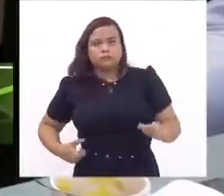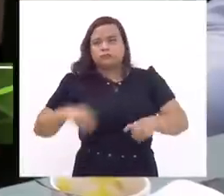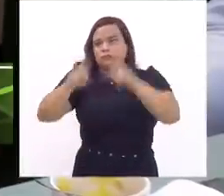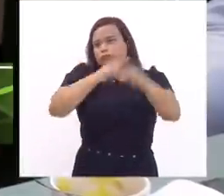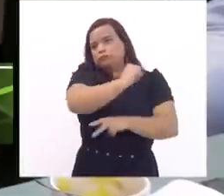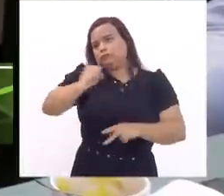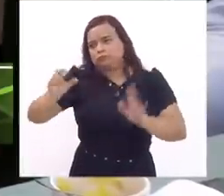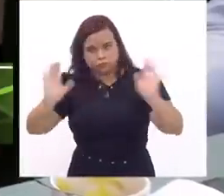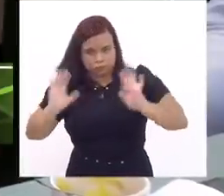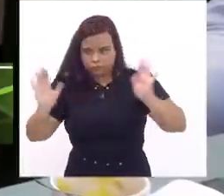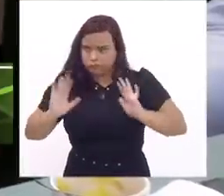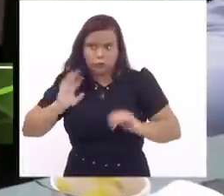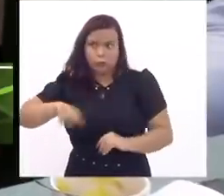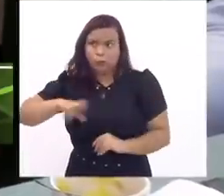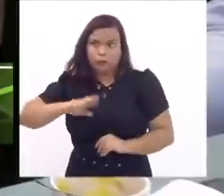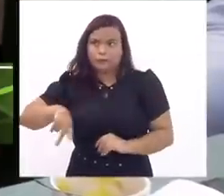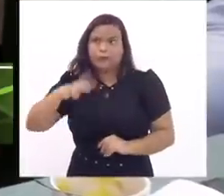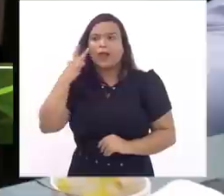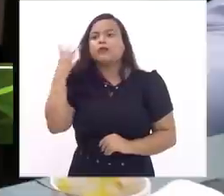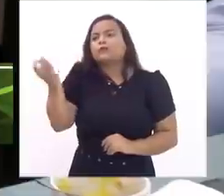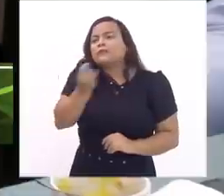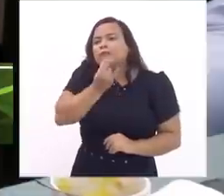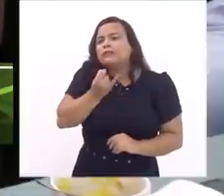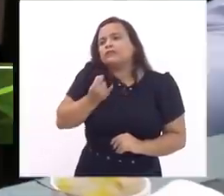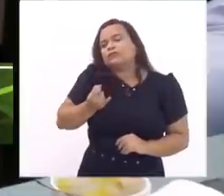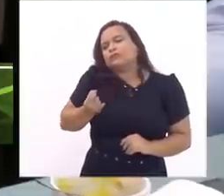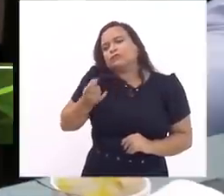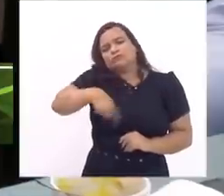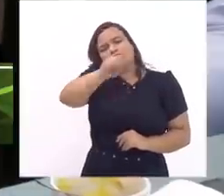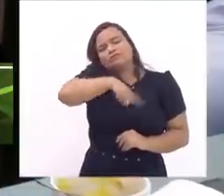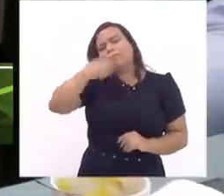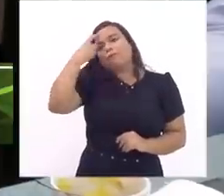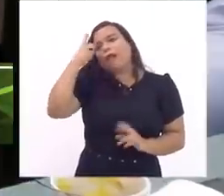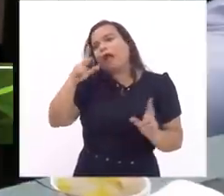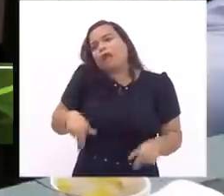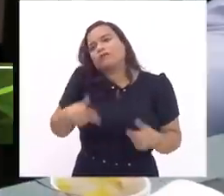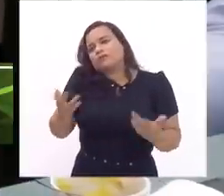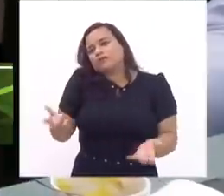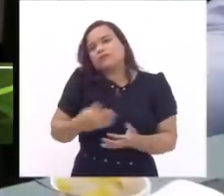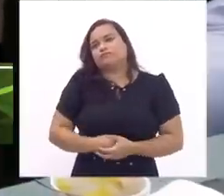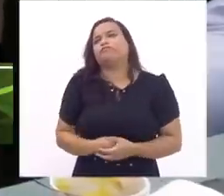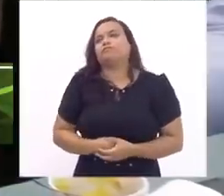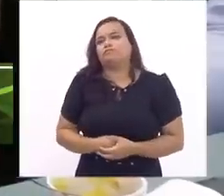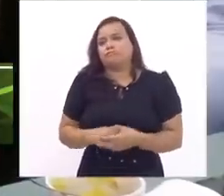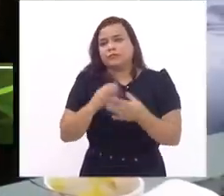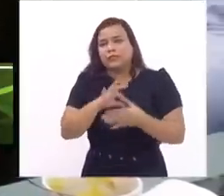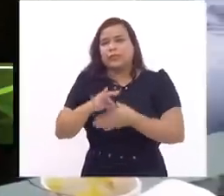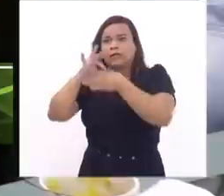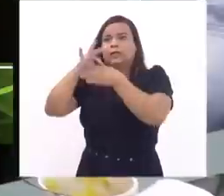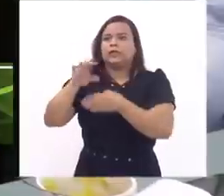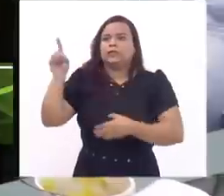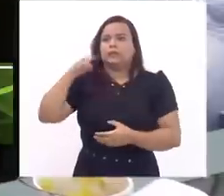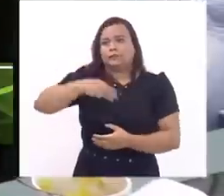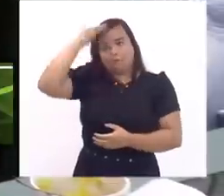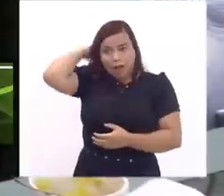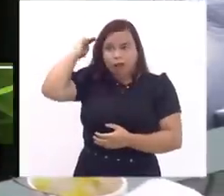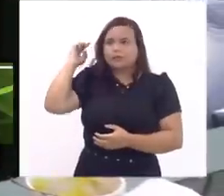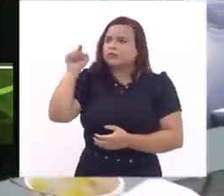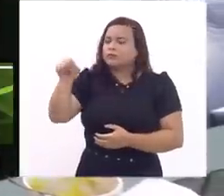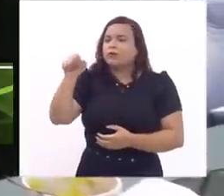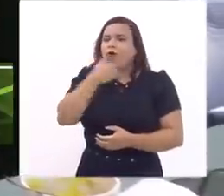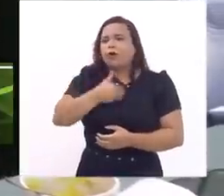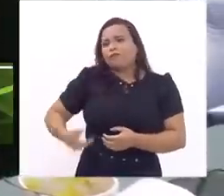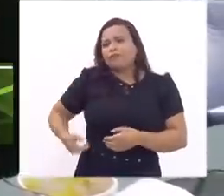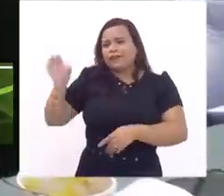essa... Eu acho lamentável, sinceramente, líder do governo, Márcio Pacheco, acho lamentável o governo